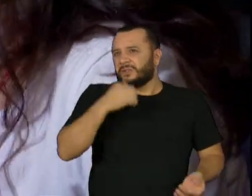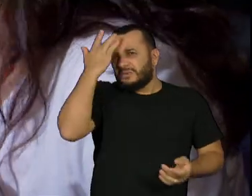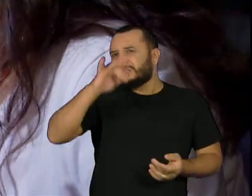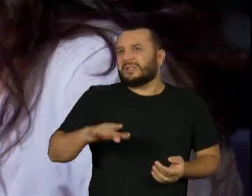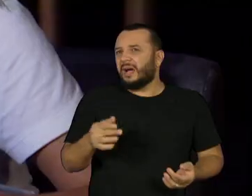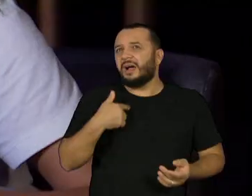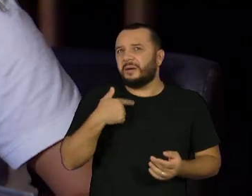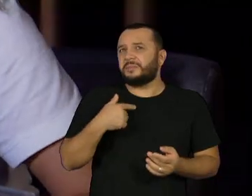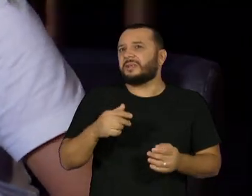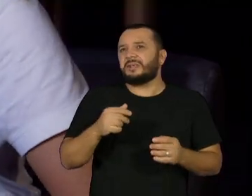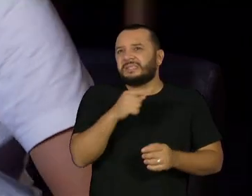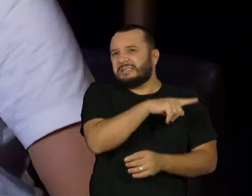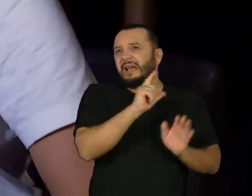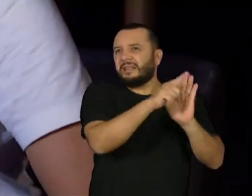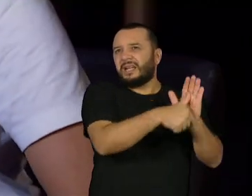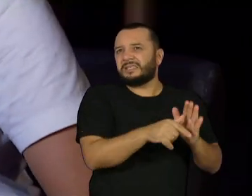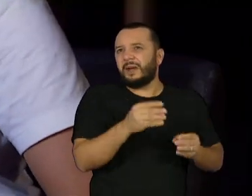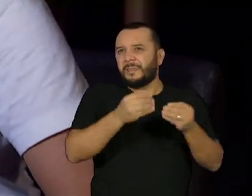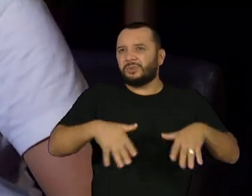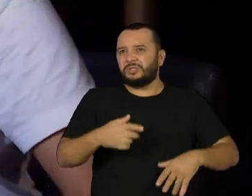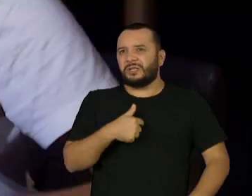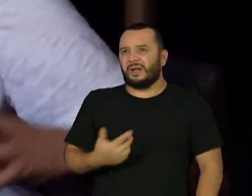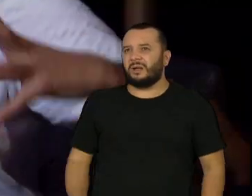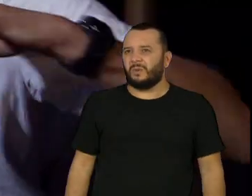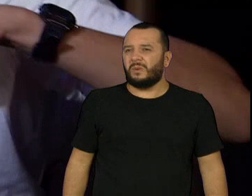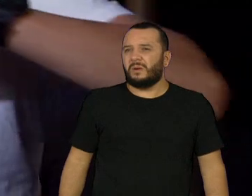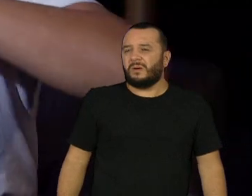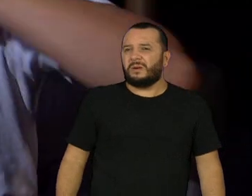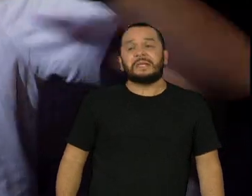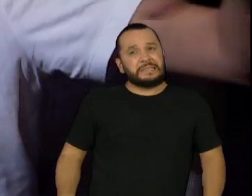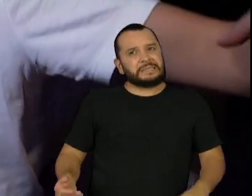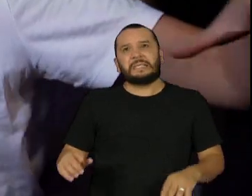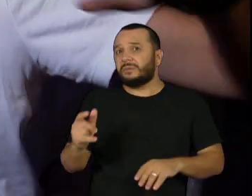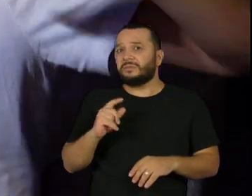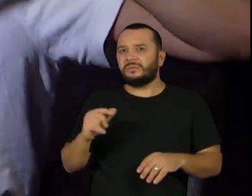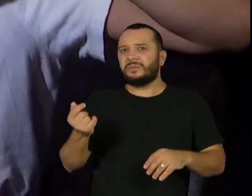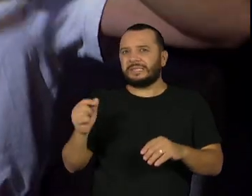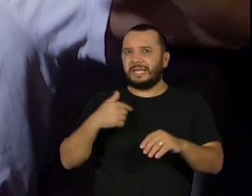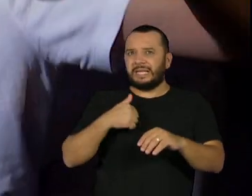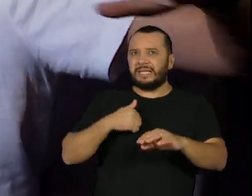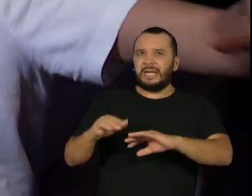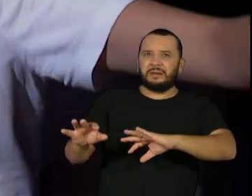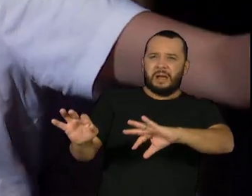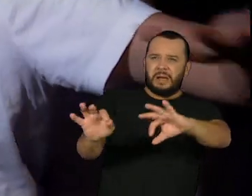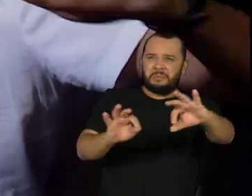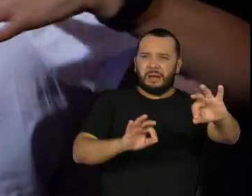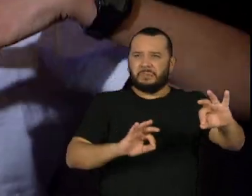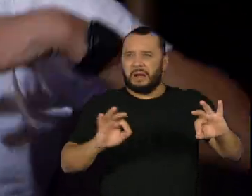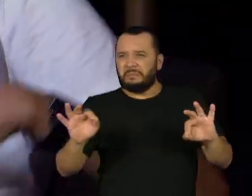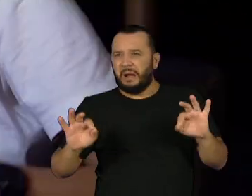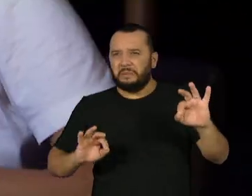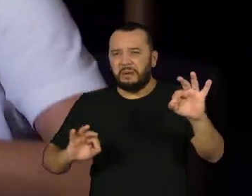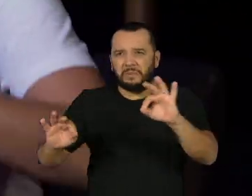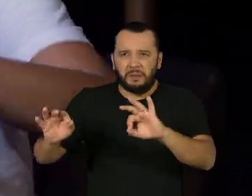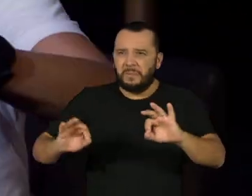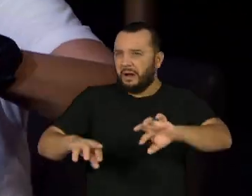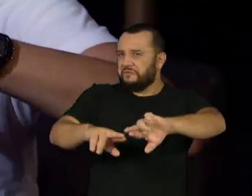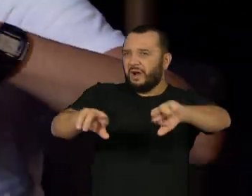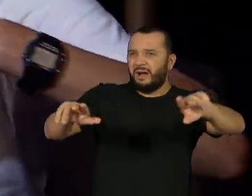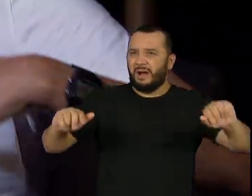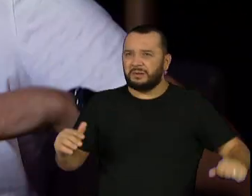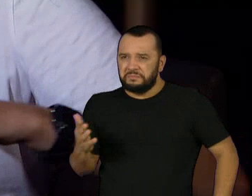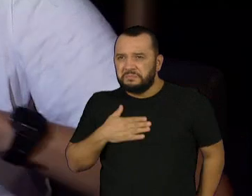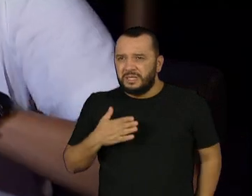um atraso dele. Então, você está, assim, gerindo uma série de dramas, de crises suas,